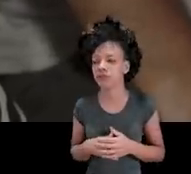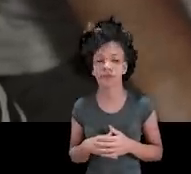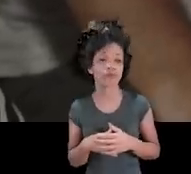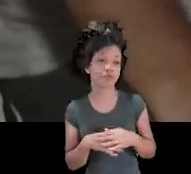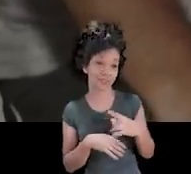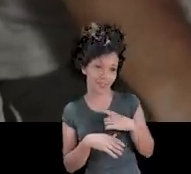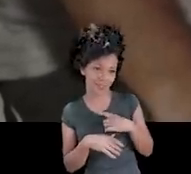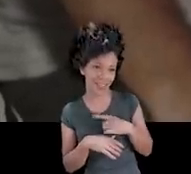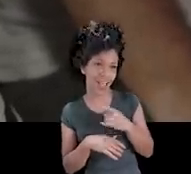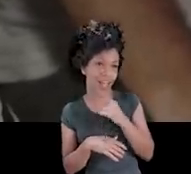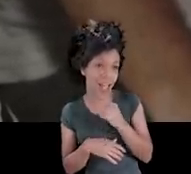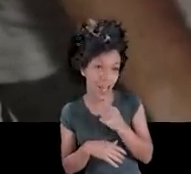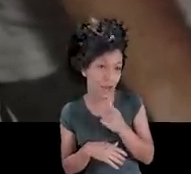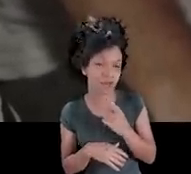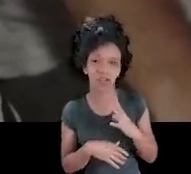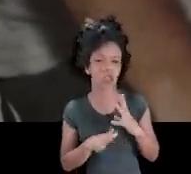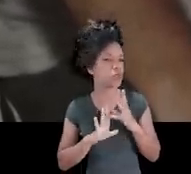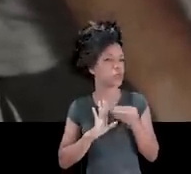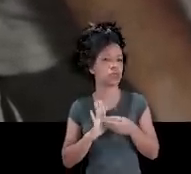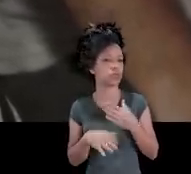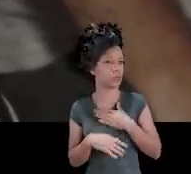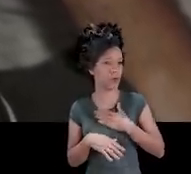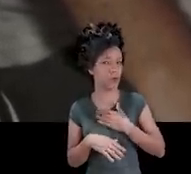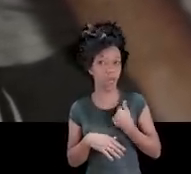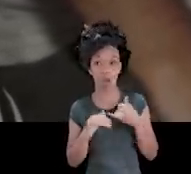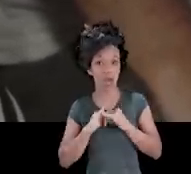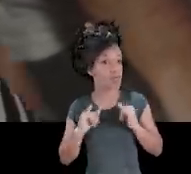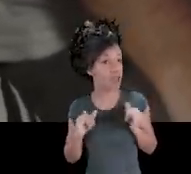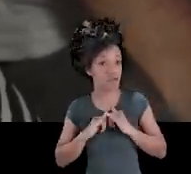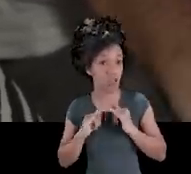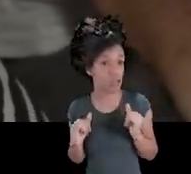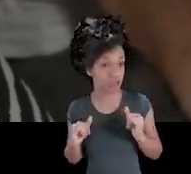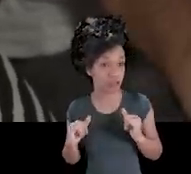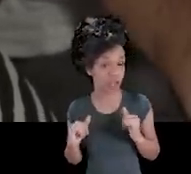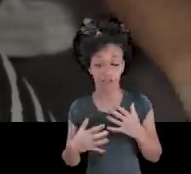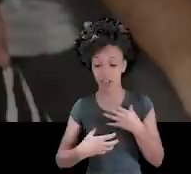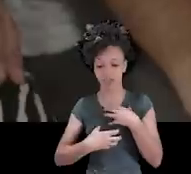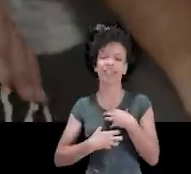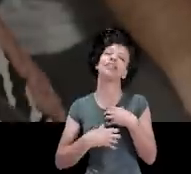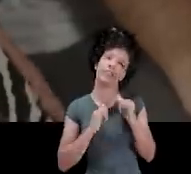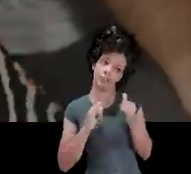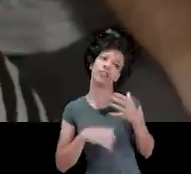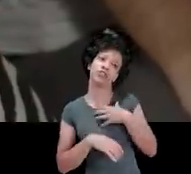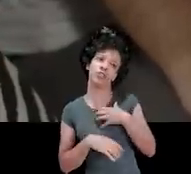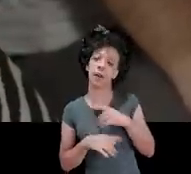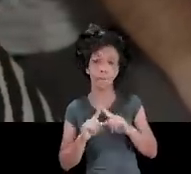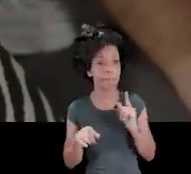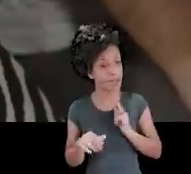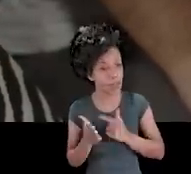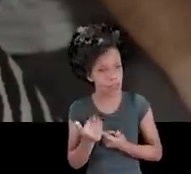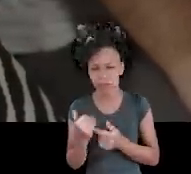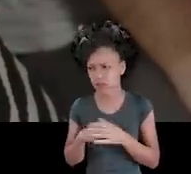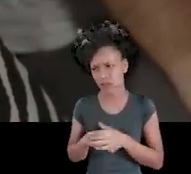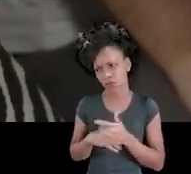está na minha água, a energia está em tudo, na minha pulseira. Eu sou um homem energético. É, a energia vem de dentro. Sabe? E, não, mas assim, tem a tecnologia. Mas você não tem